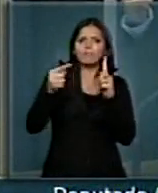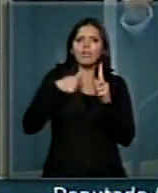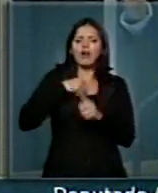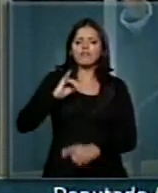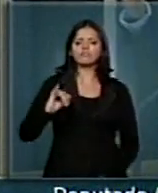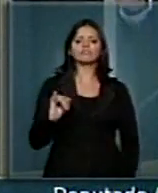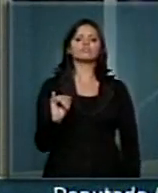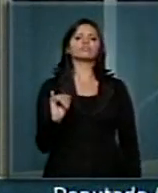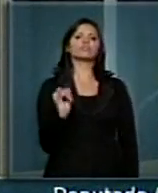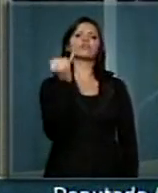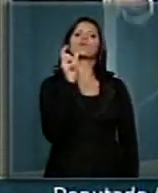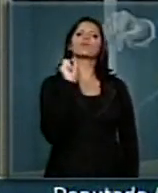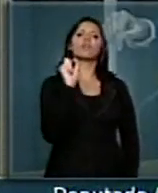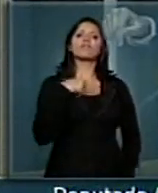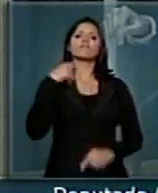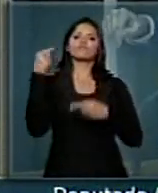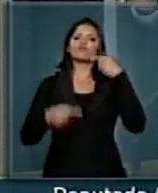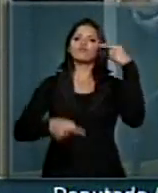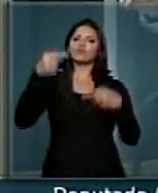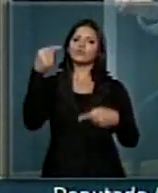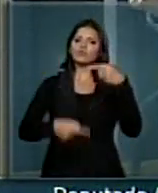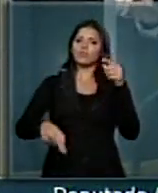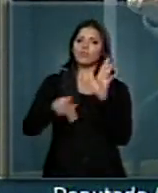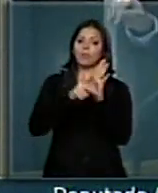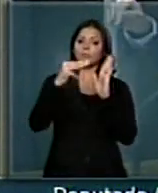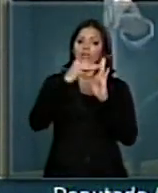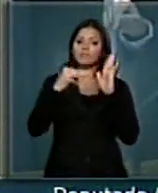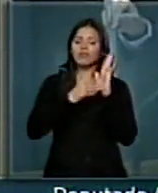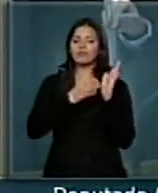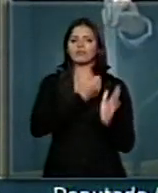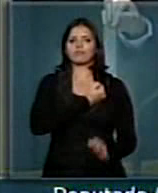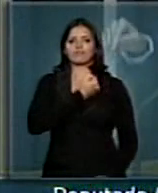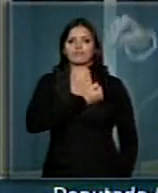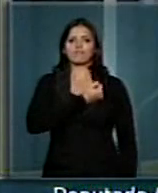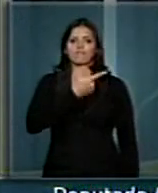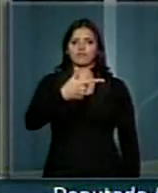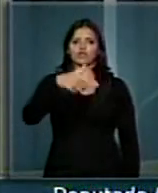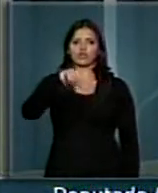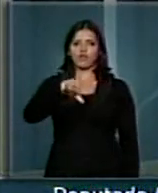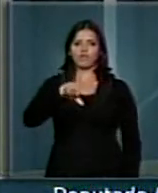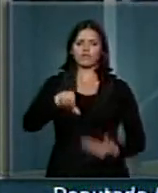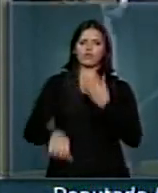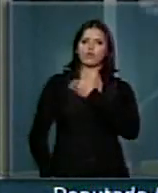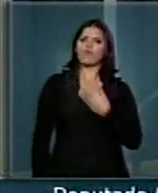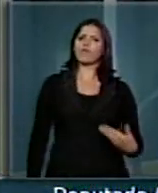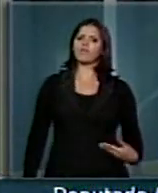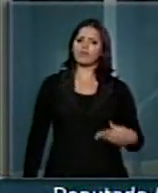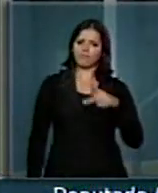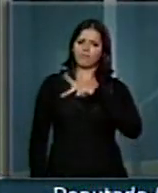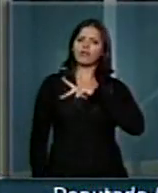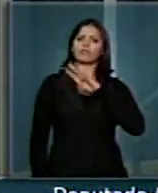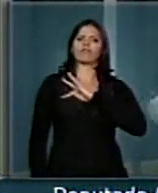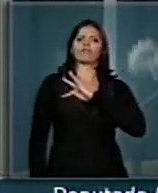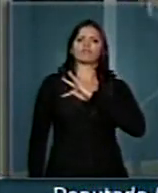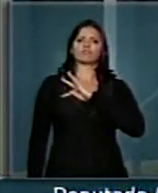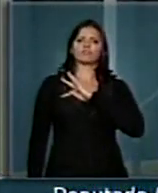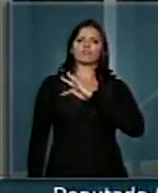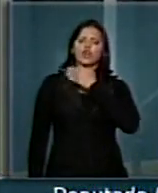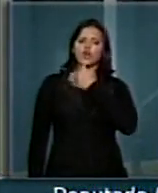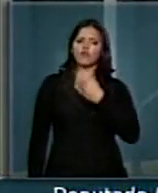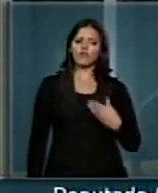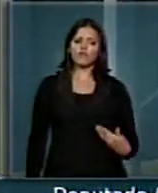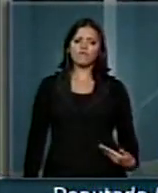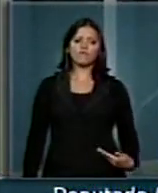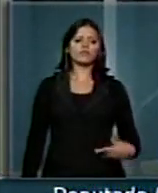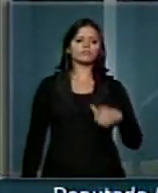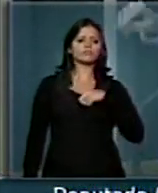aproveitando-se da discussão da emenda 29, o governo do PT, o governo que